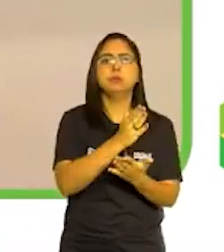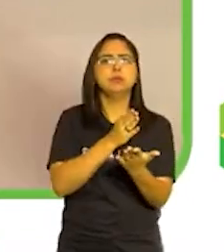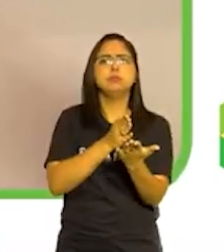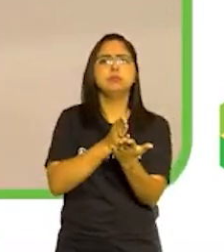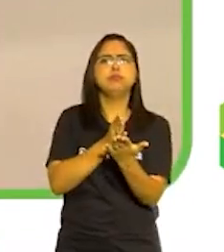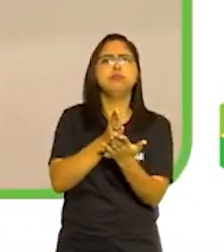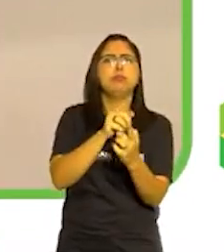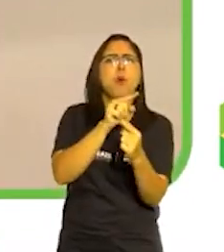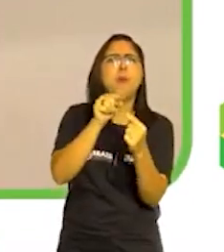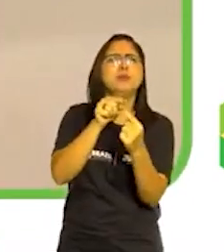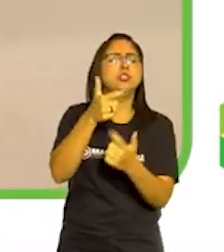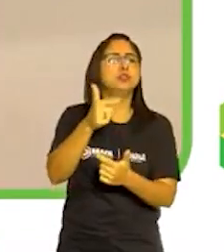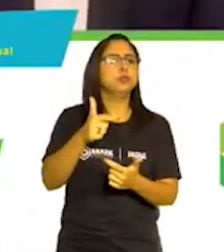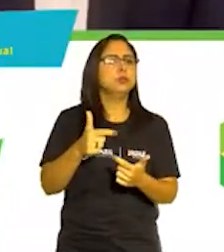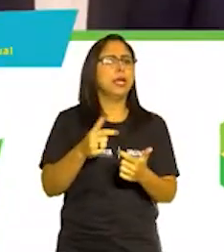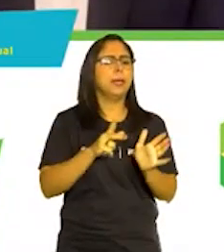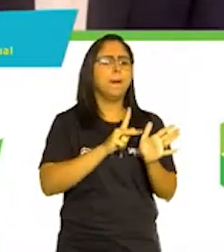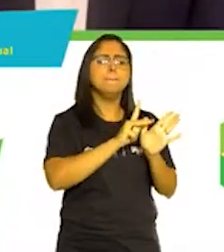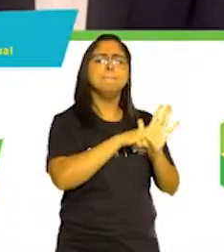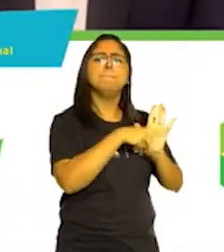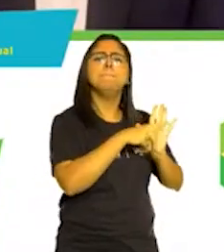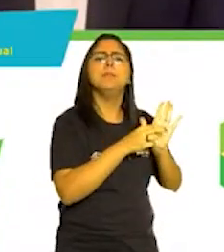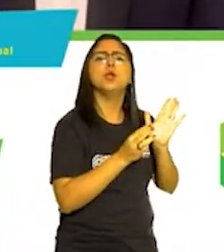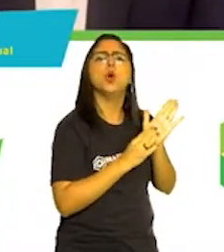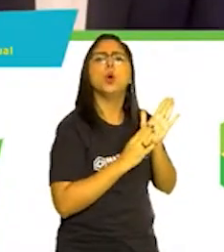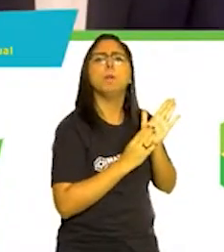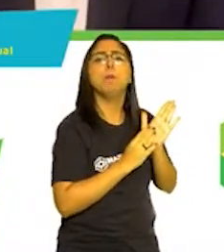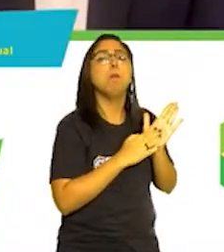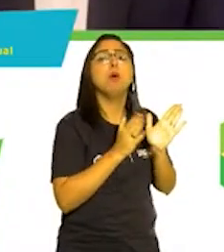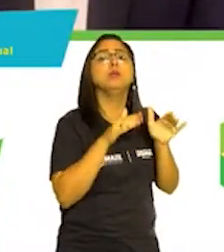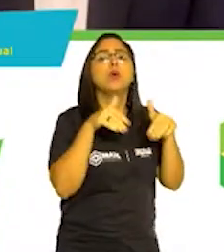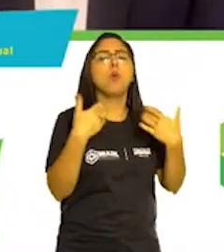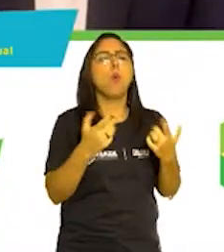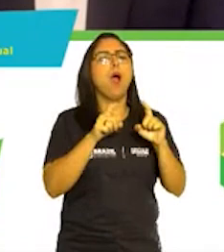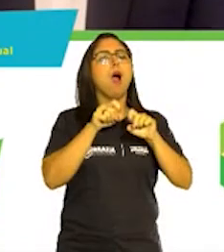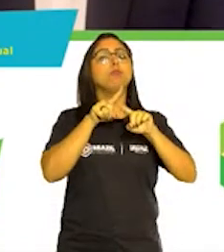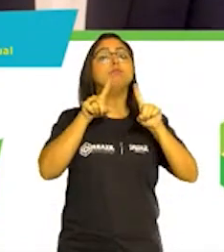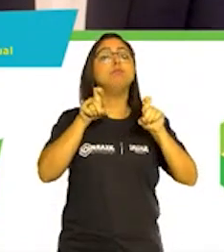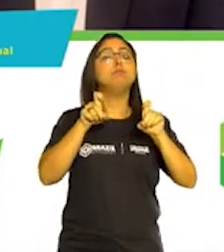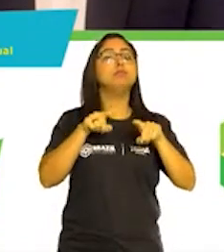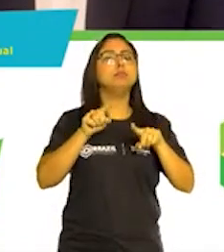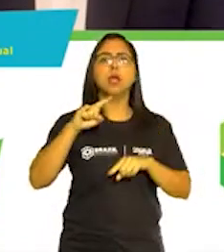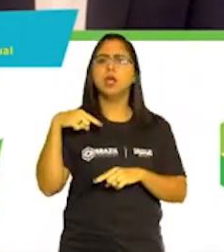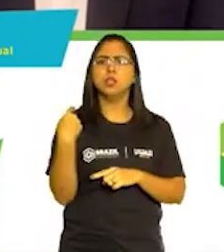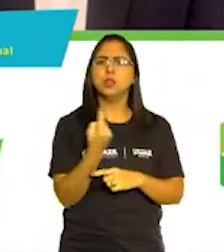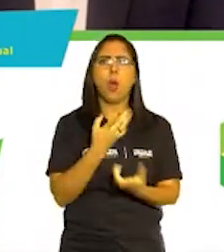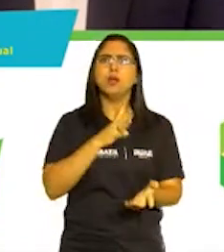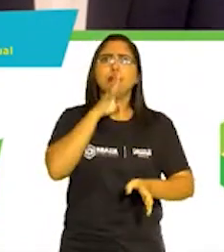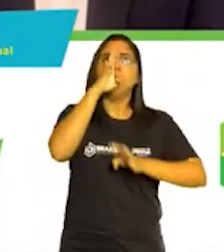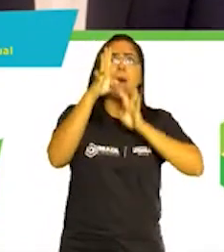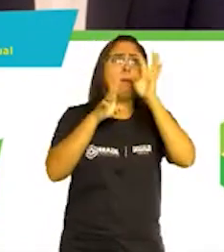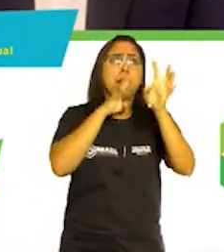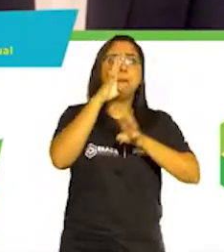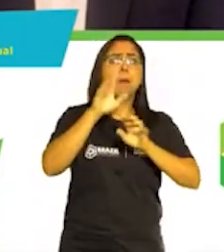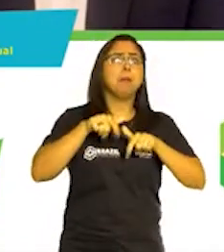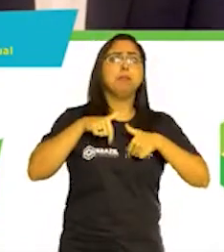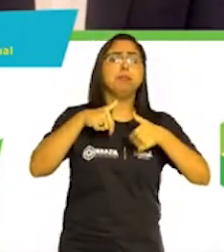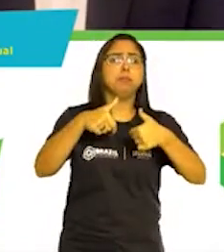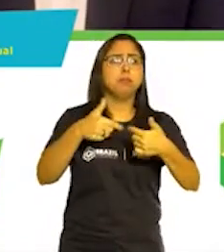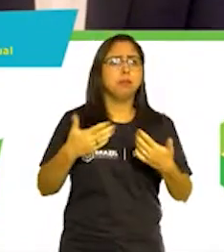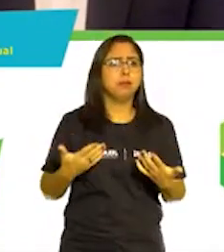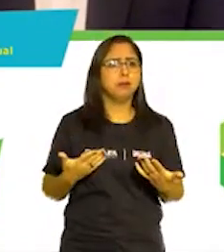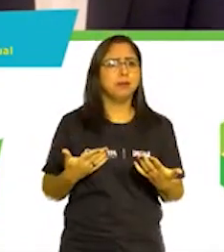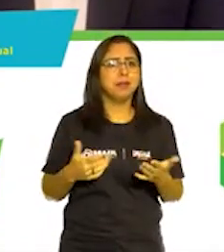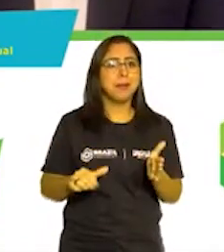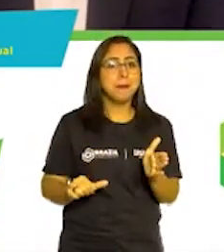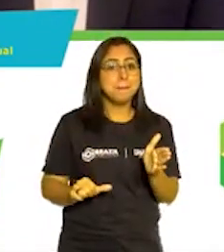ó, qual é o projeto? Nós estamos voando, voo cego. É a primeira vez que eu estou numa mesa com o Mansueto,